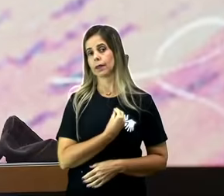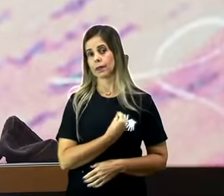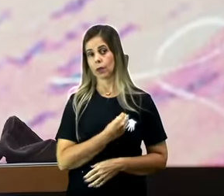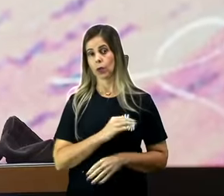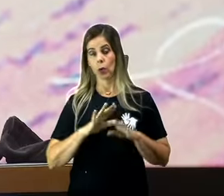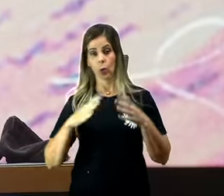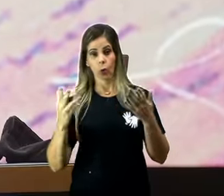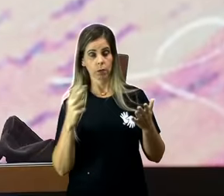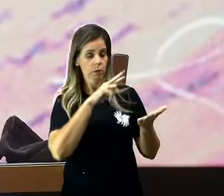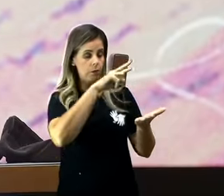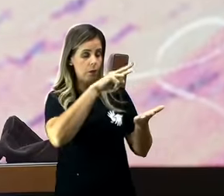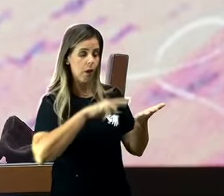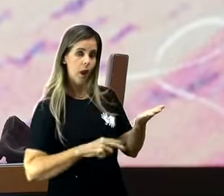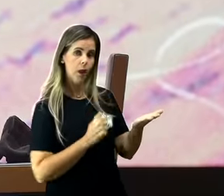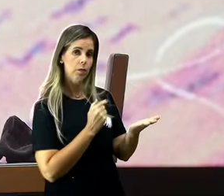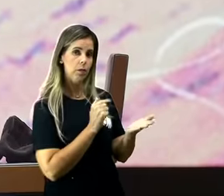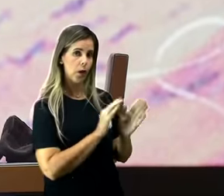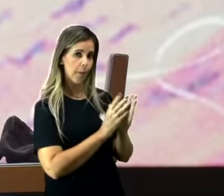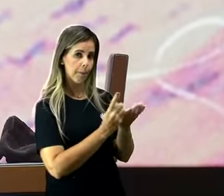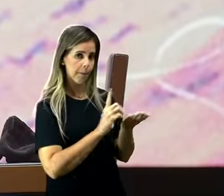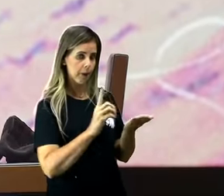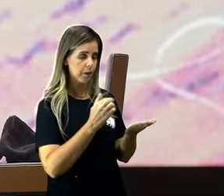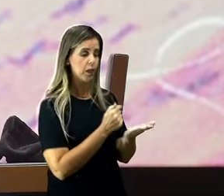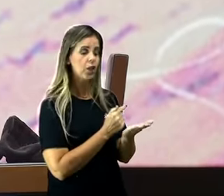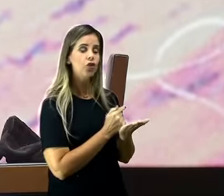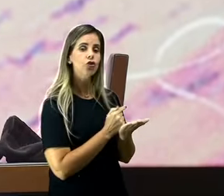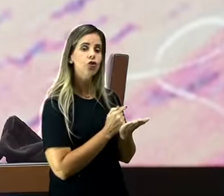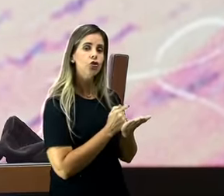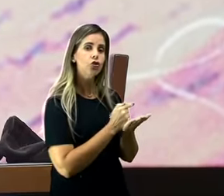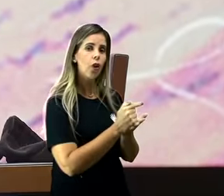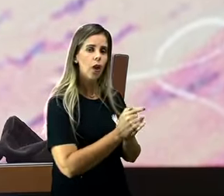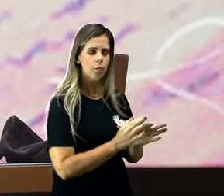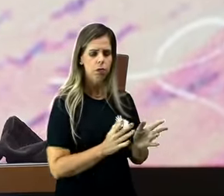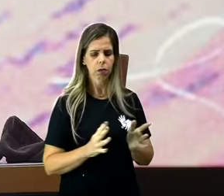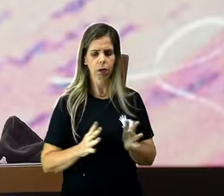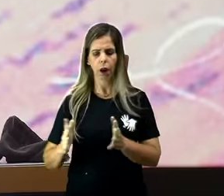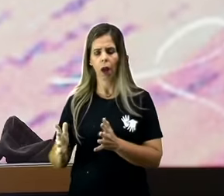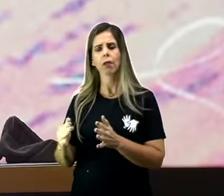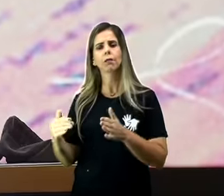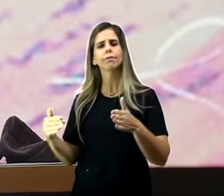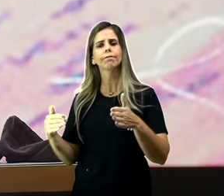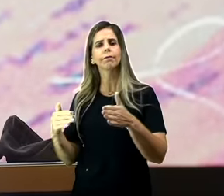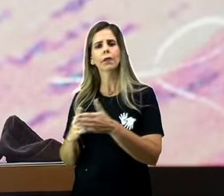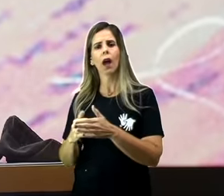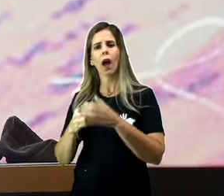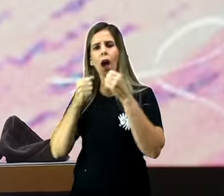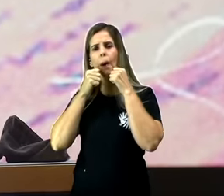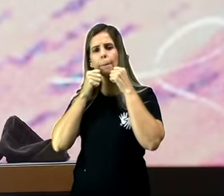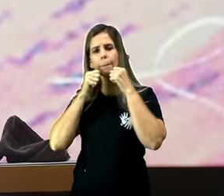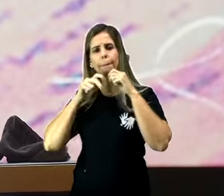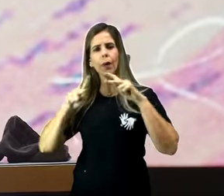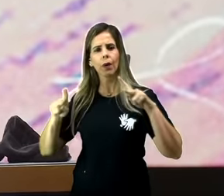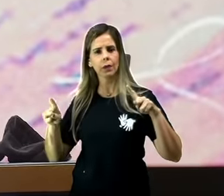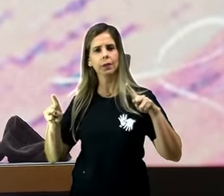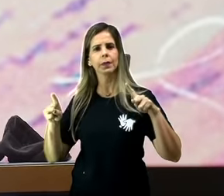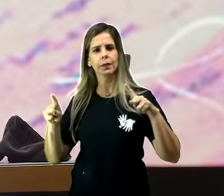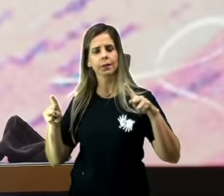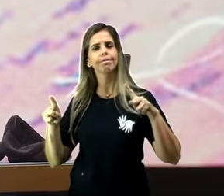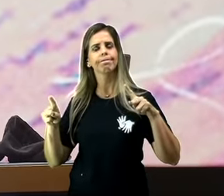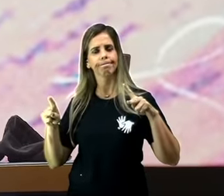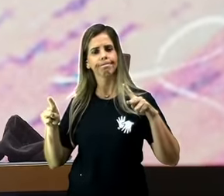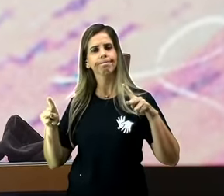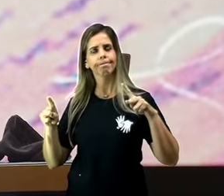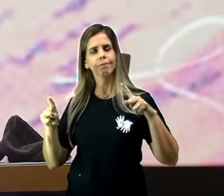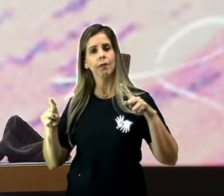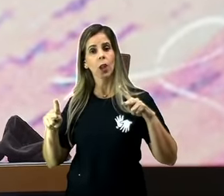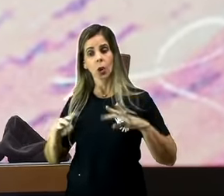Apocalipse, gente do céu, de Gênesis e Apocalipse, todas as vezes que homens e mulheres da Bíblia estiveram no centro da vontade de Deus, a Bíblia diz